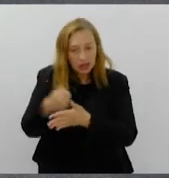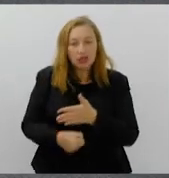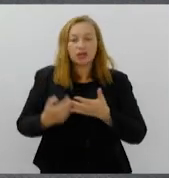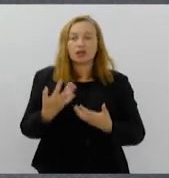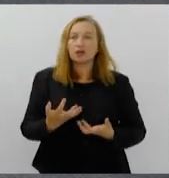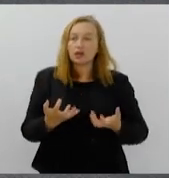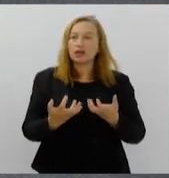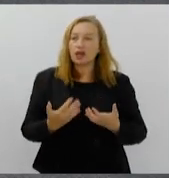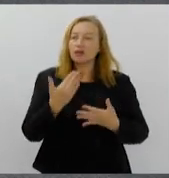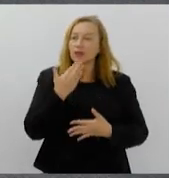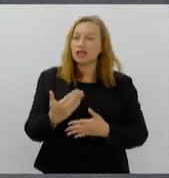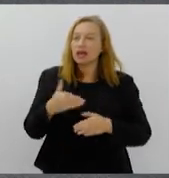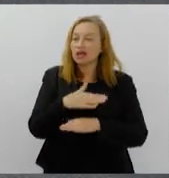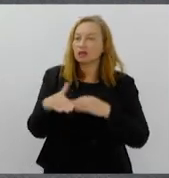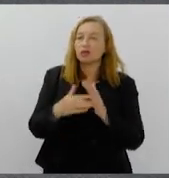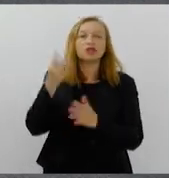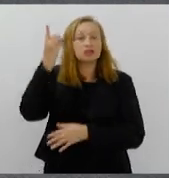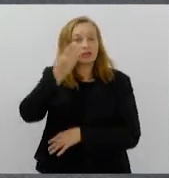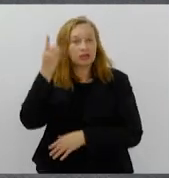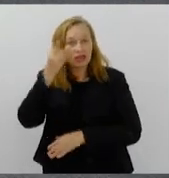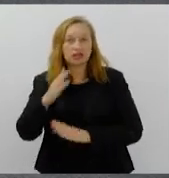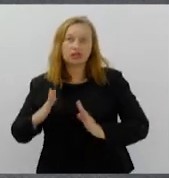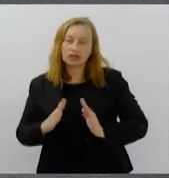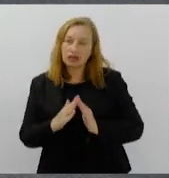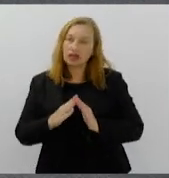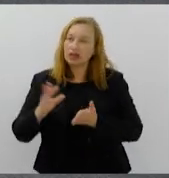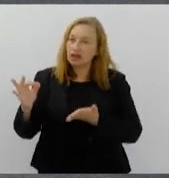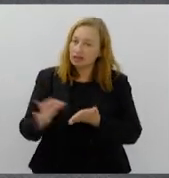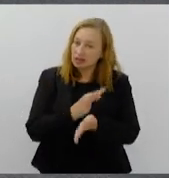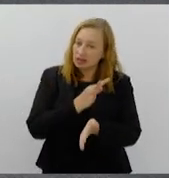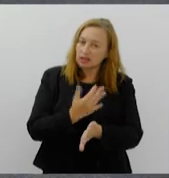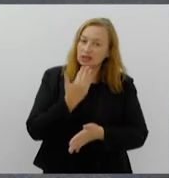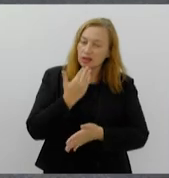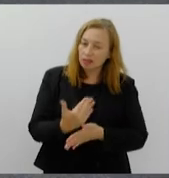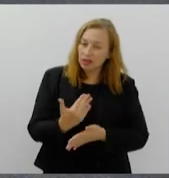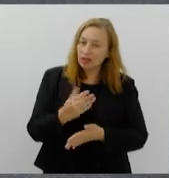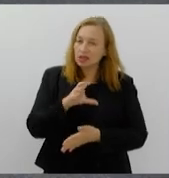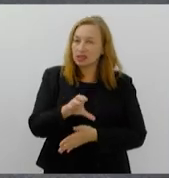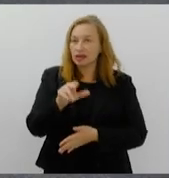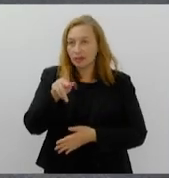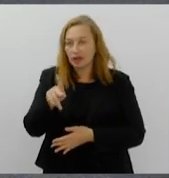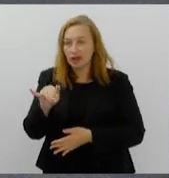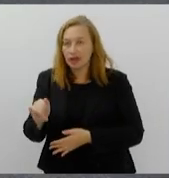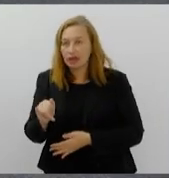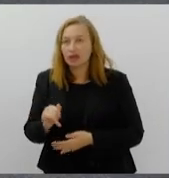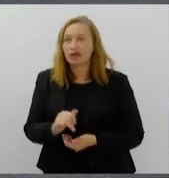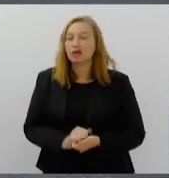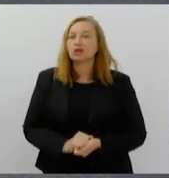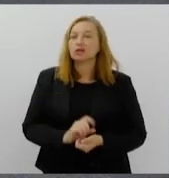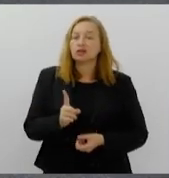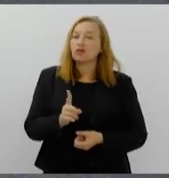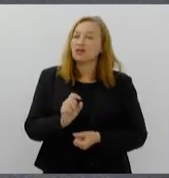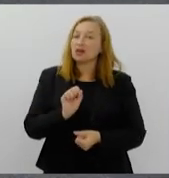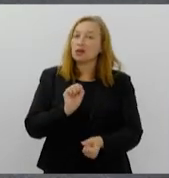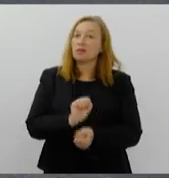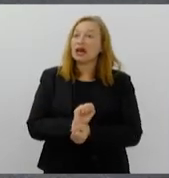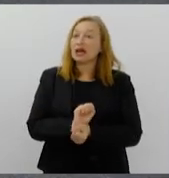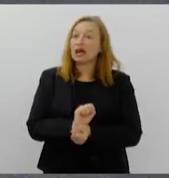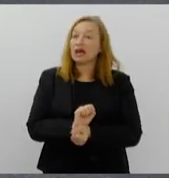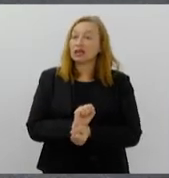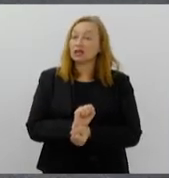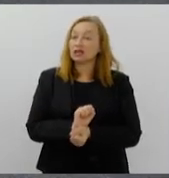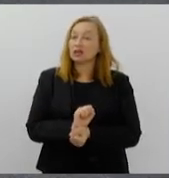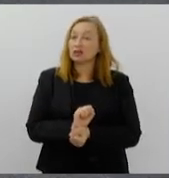chamar todos os deputados e deputadas dessa casa a assinarem esse pedido de CPI para que a gente não fique de braços cruzados